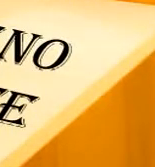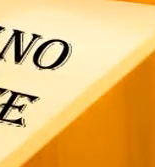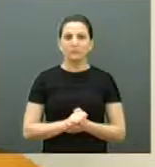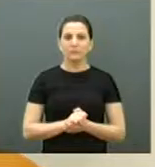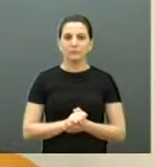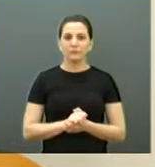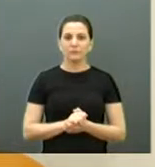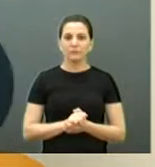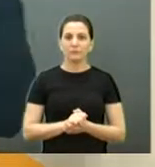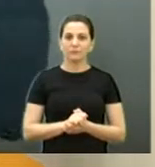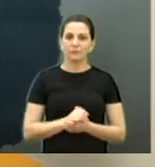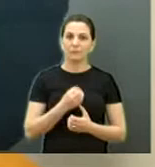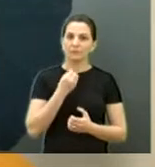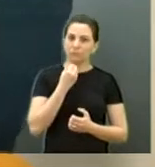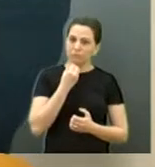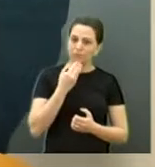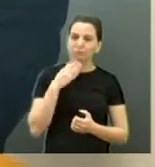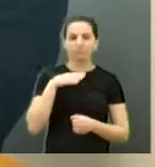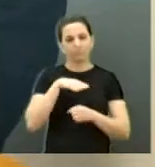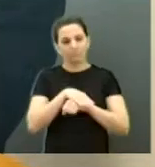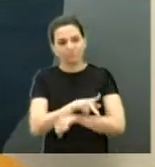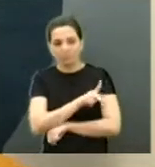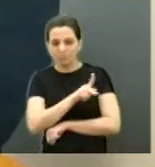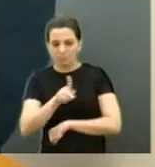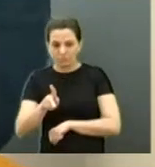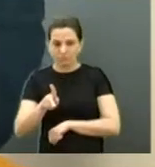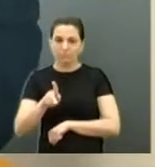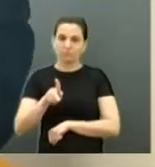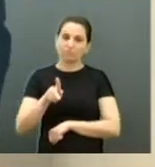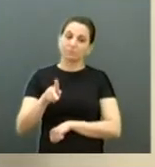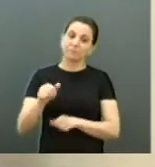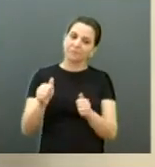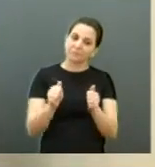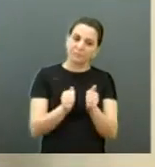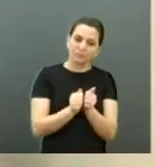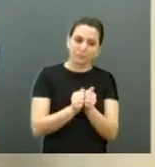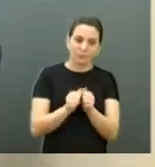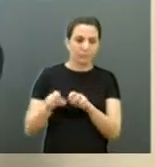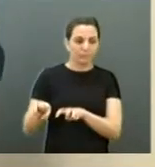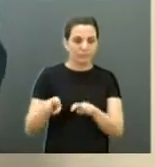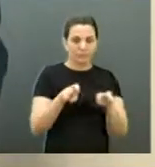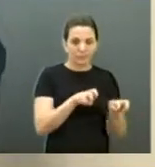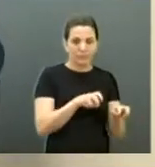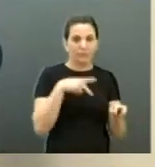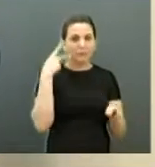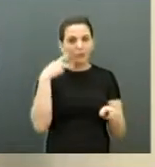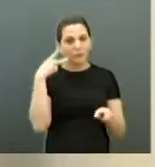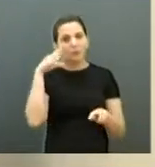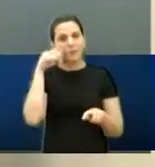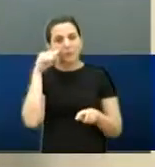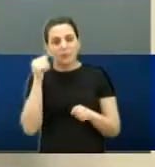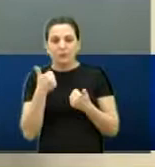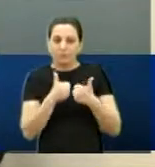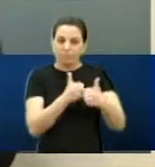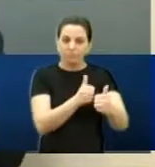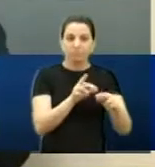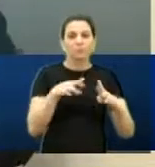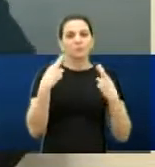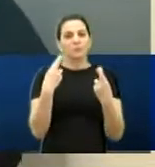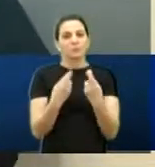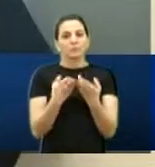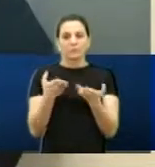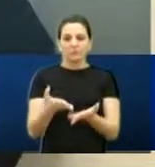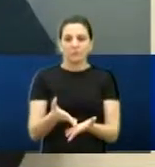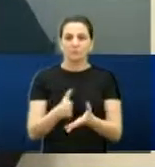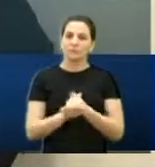boa noite presente jeffersons componentes da mesa novos colegas vereadores aos servidores todos que acompanham a sessão